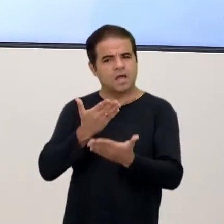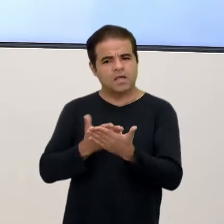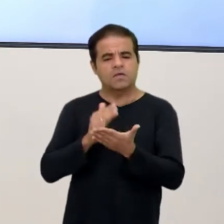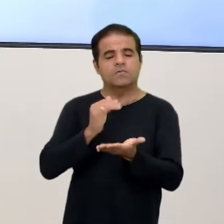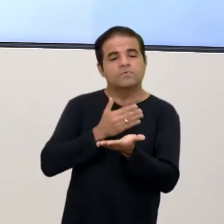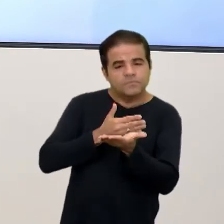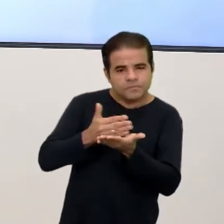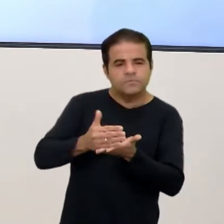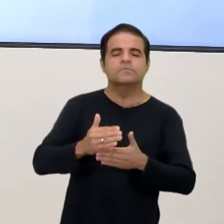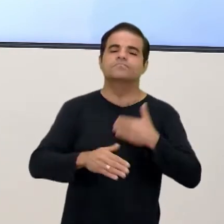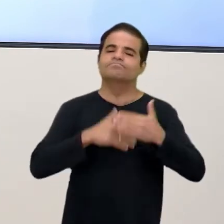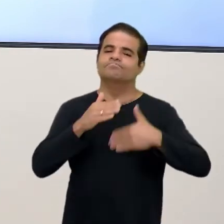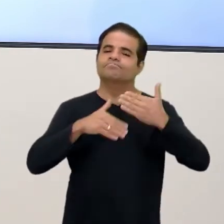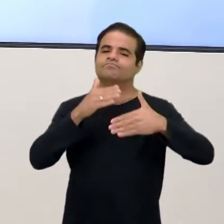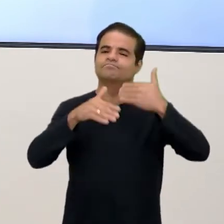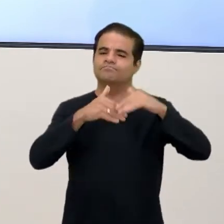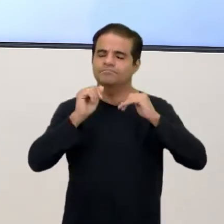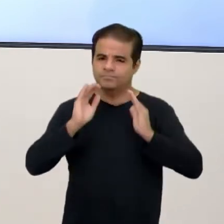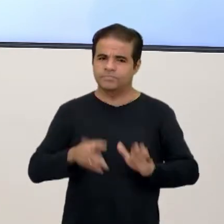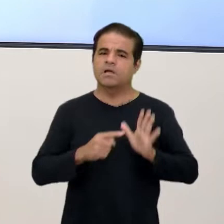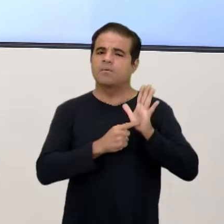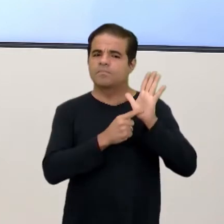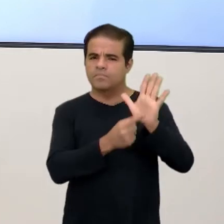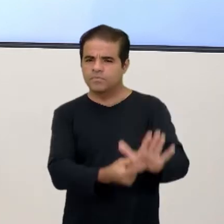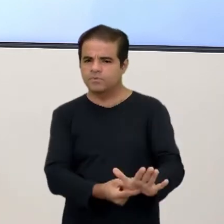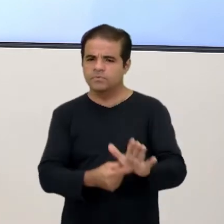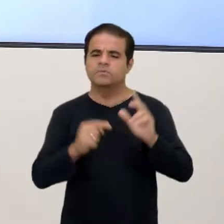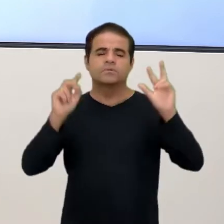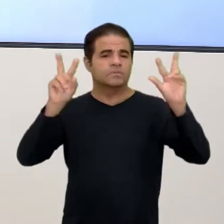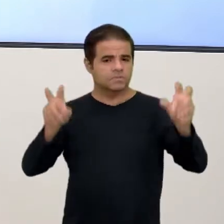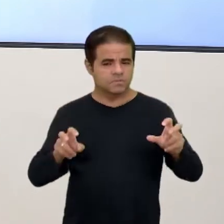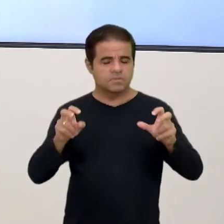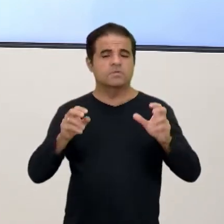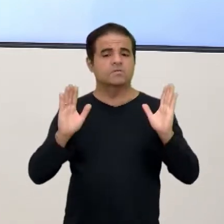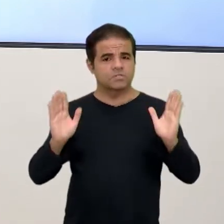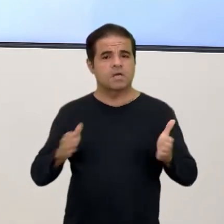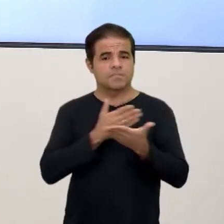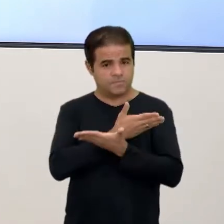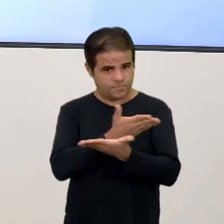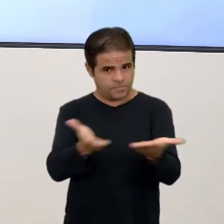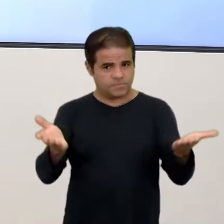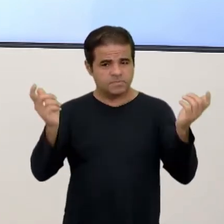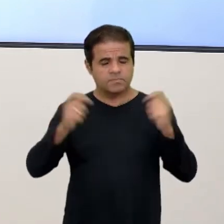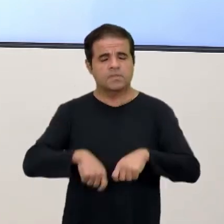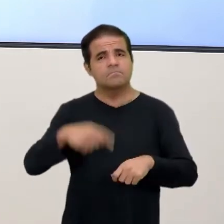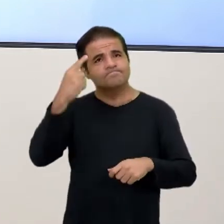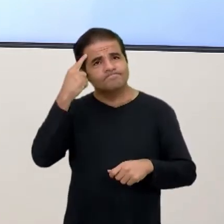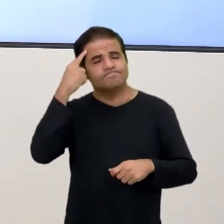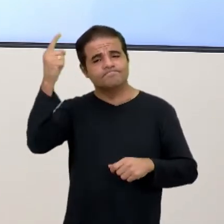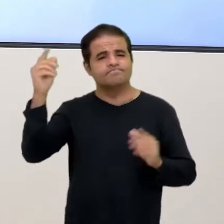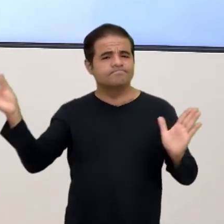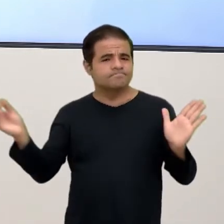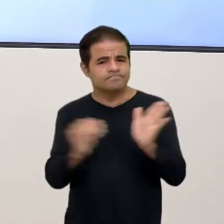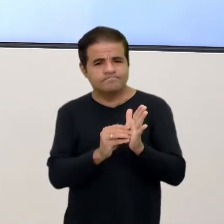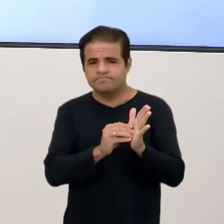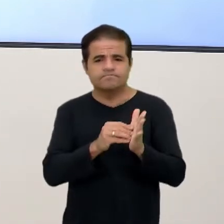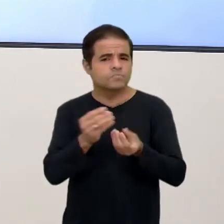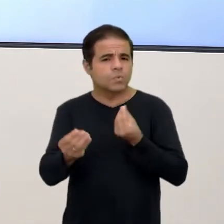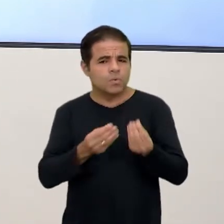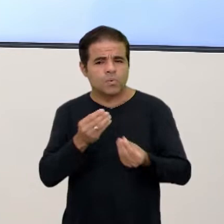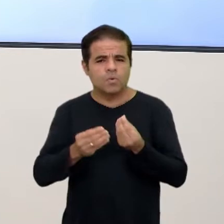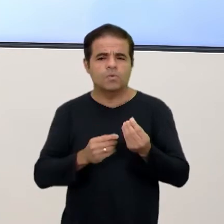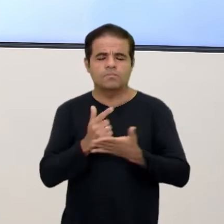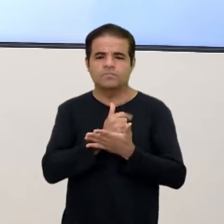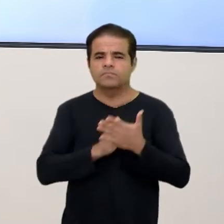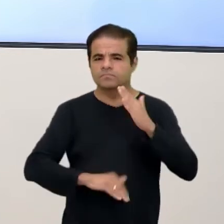introdução e desenvolvimento. Tá bom? A gente abordou essas questões justamente para vocês terem uma ideia aí como funciona esse